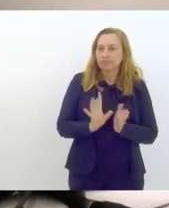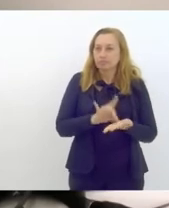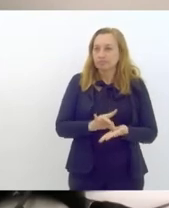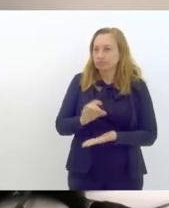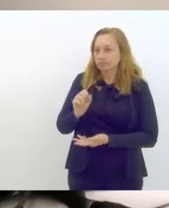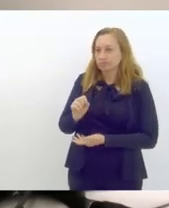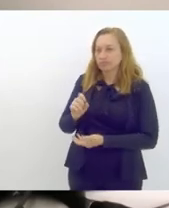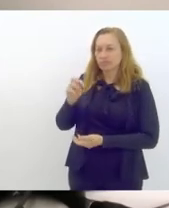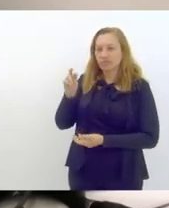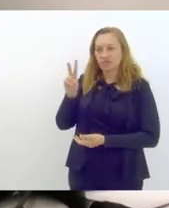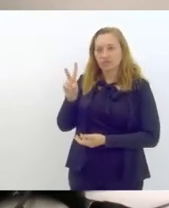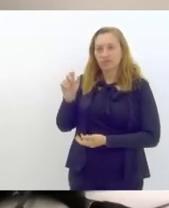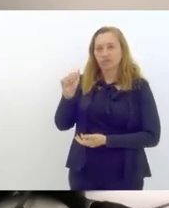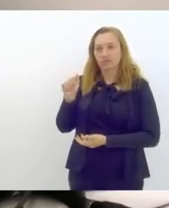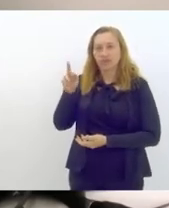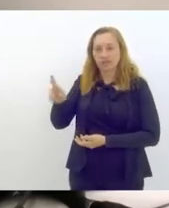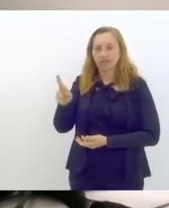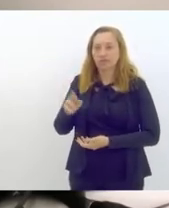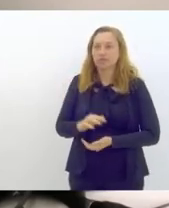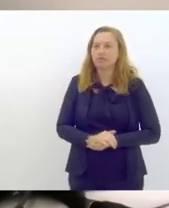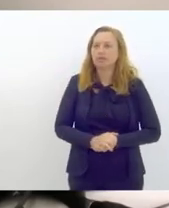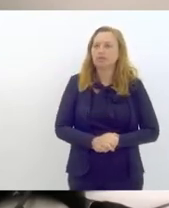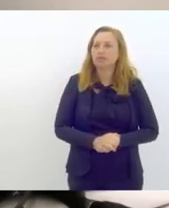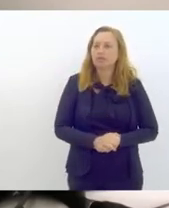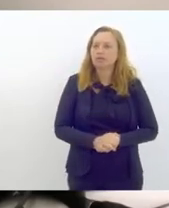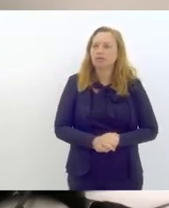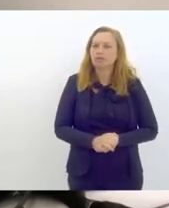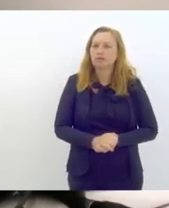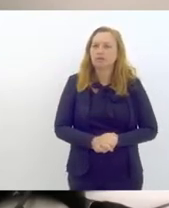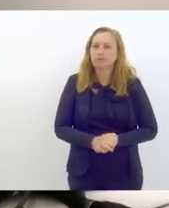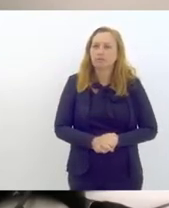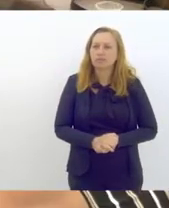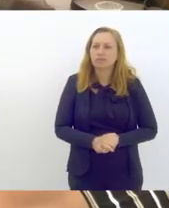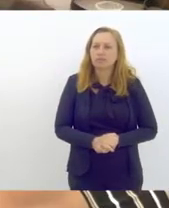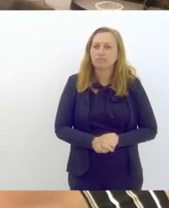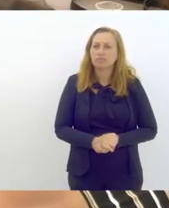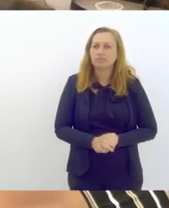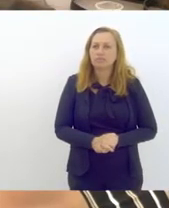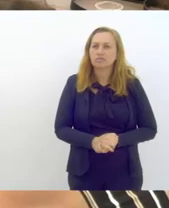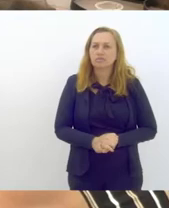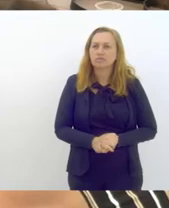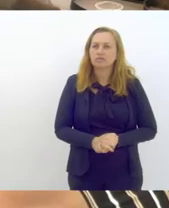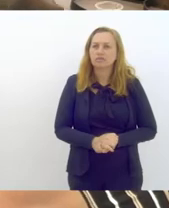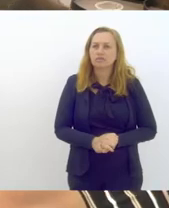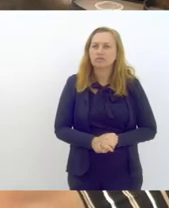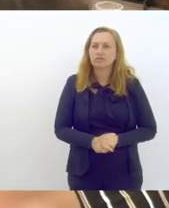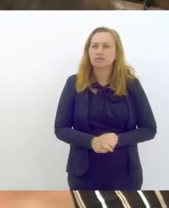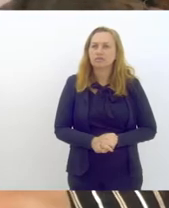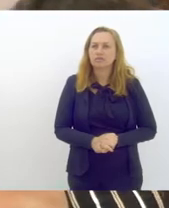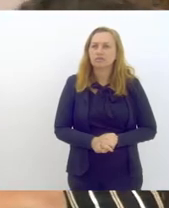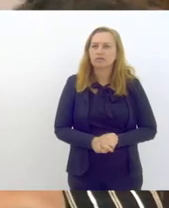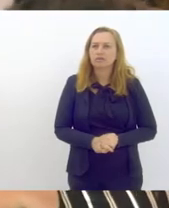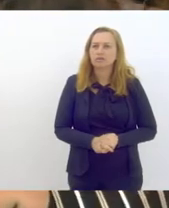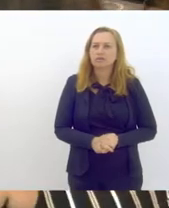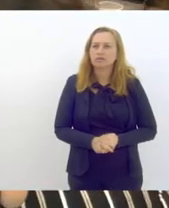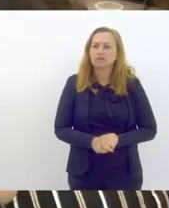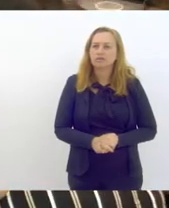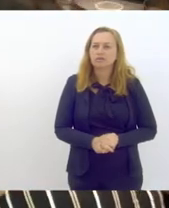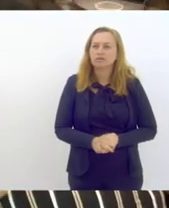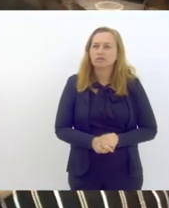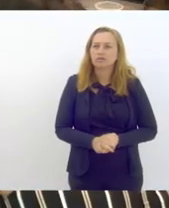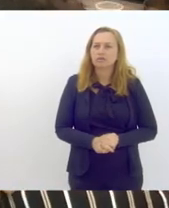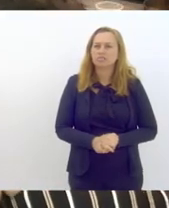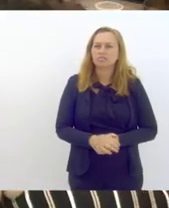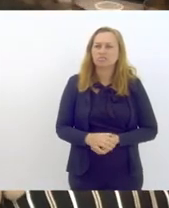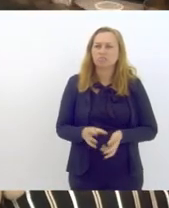Victor. Eu escutei da educação. A educação está prevista, como eu li aqui, no artigo 4º. Aquela